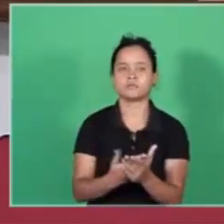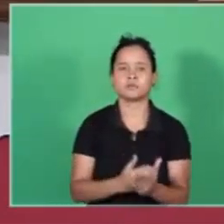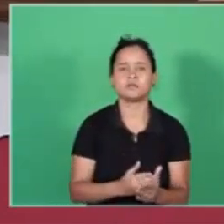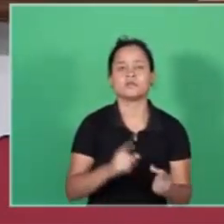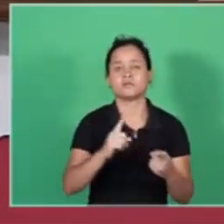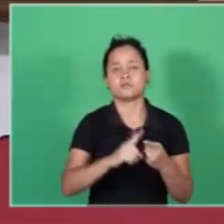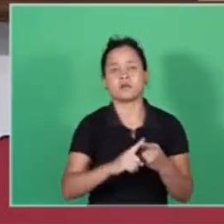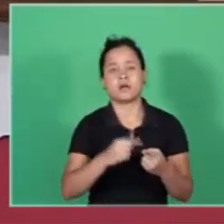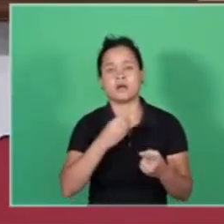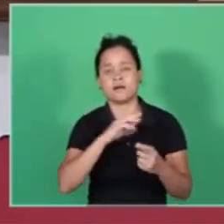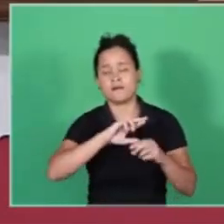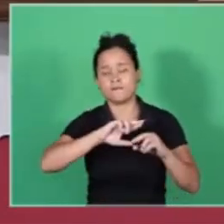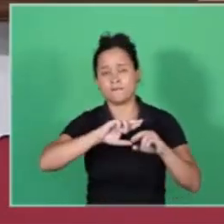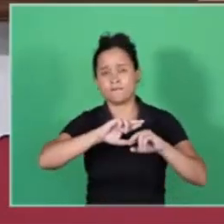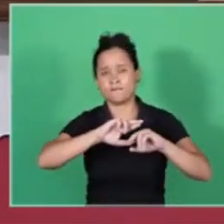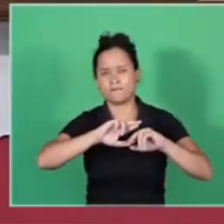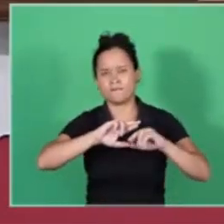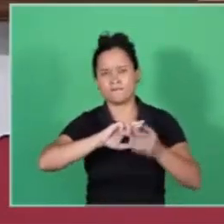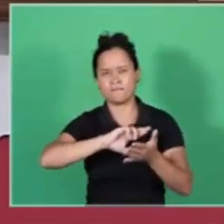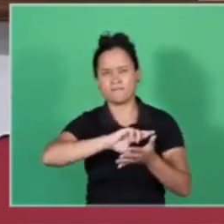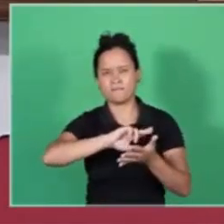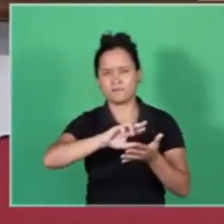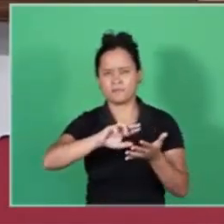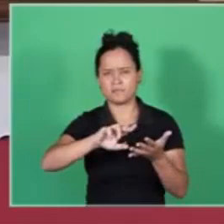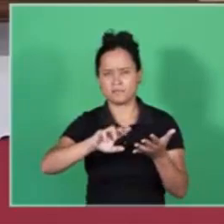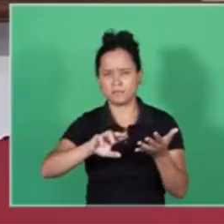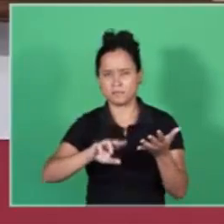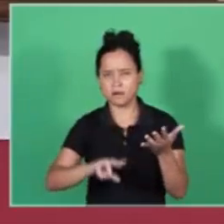Bultmann, Emil Brunner,